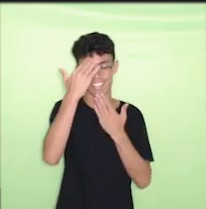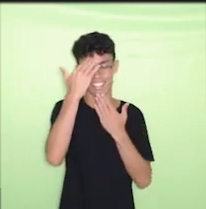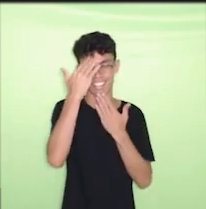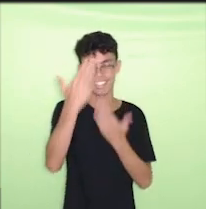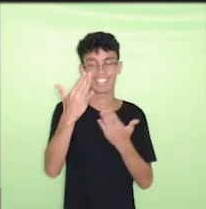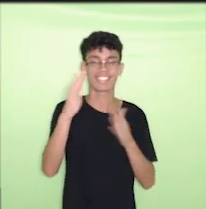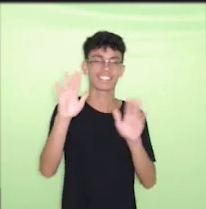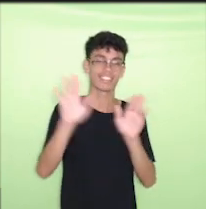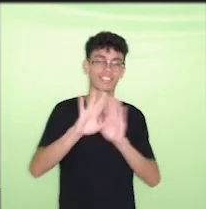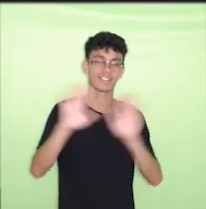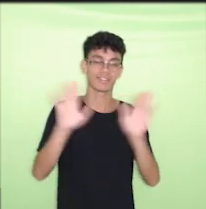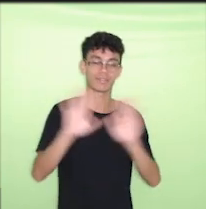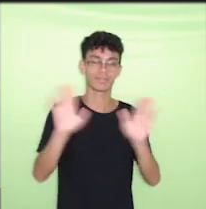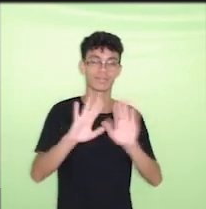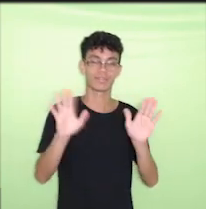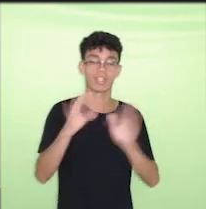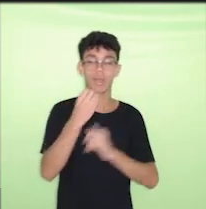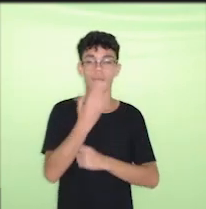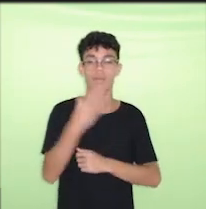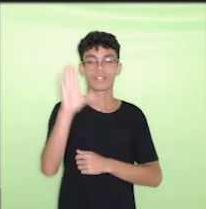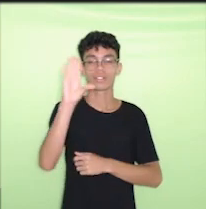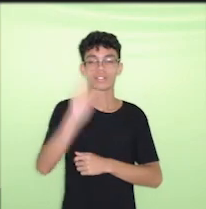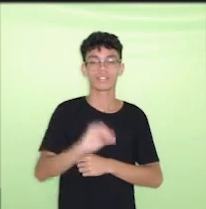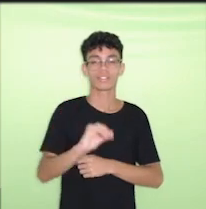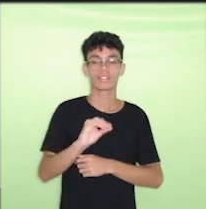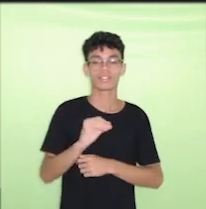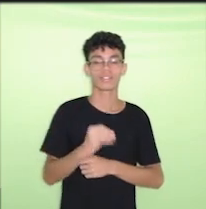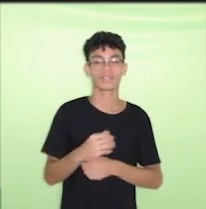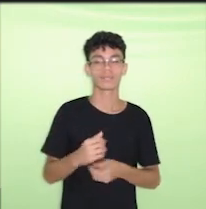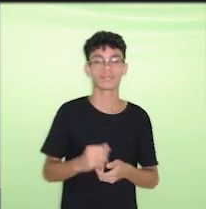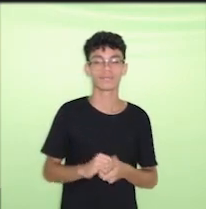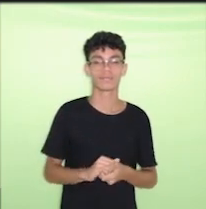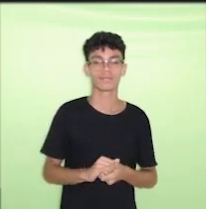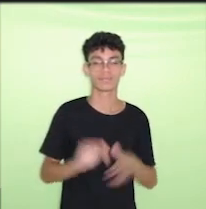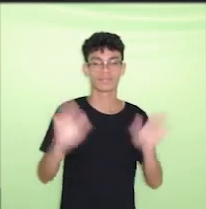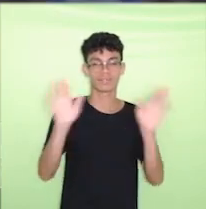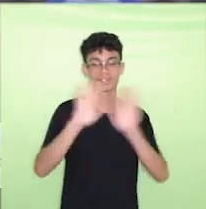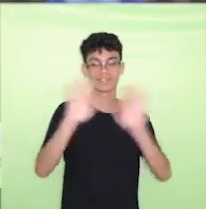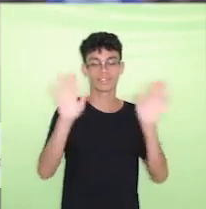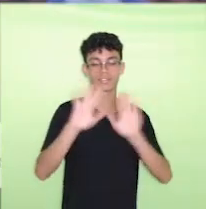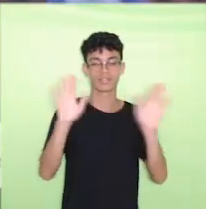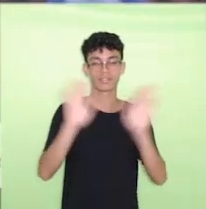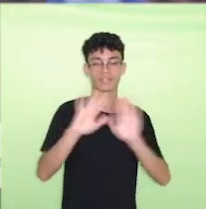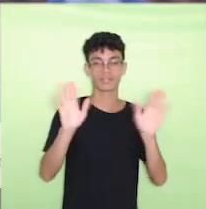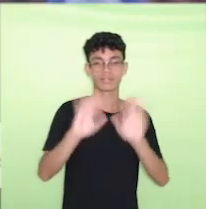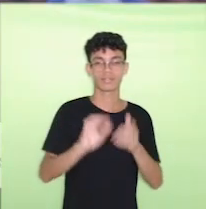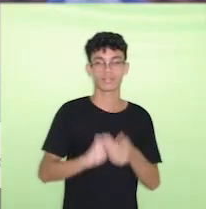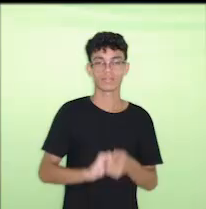Obrigado. Até a próxima. Boa noite. Tchau. Bom fim de domingo. Tchau, gente.